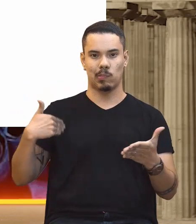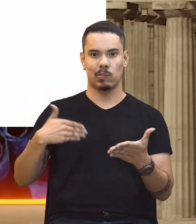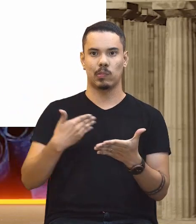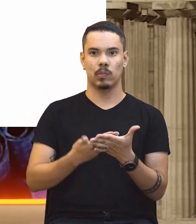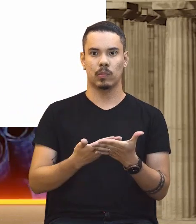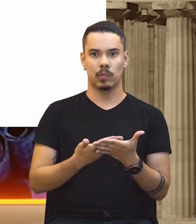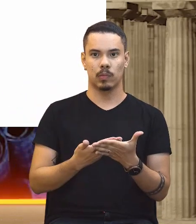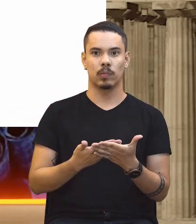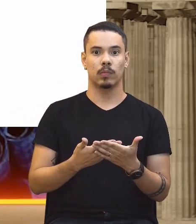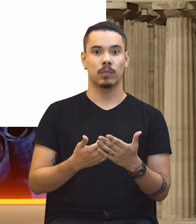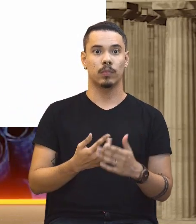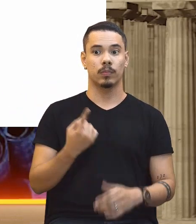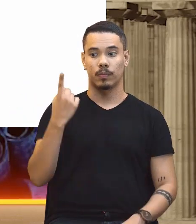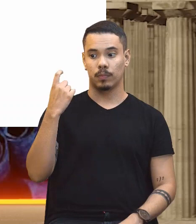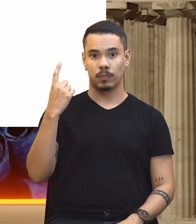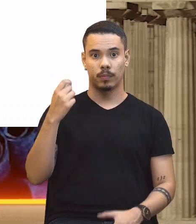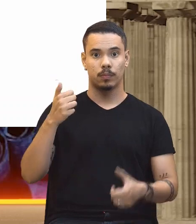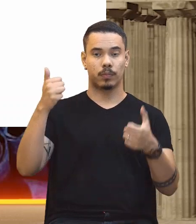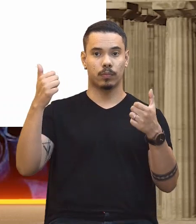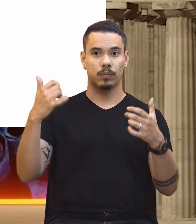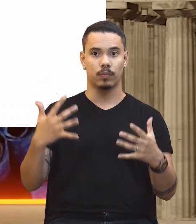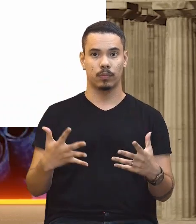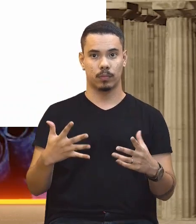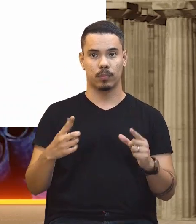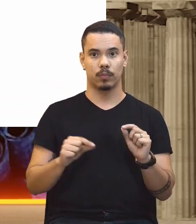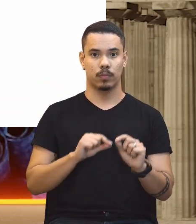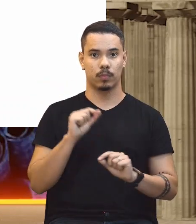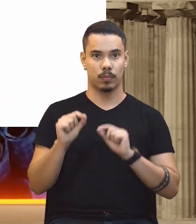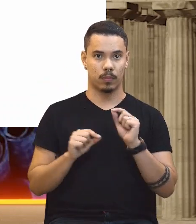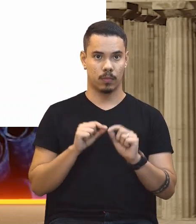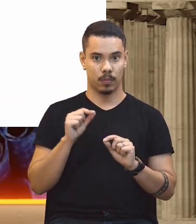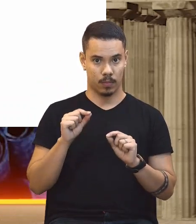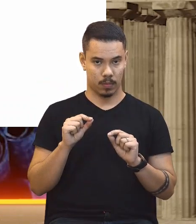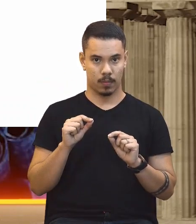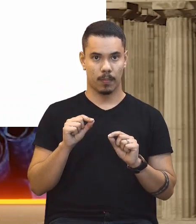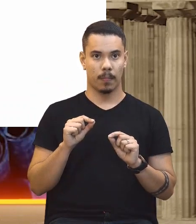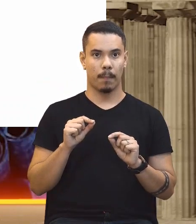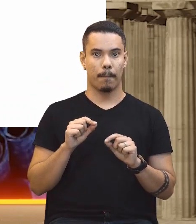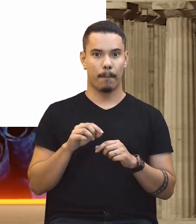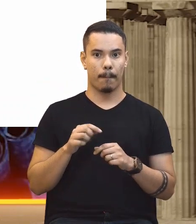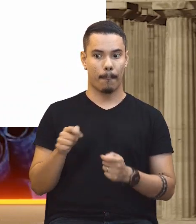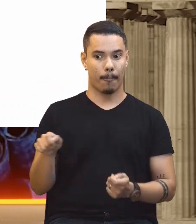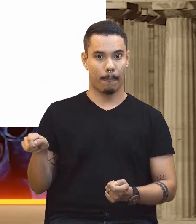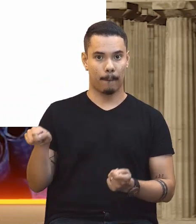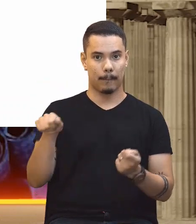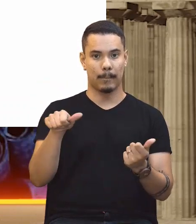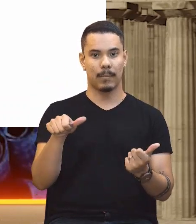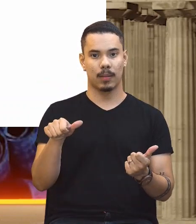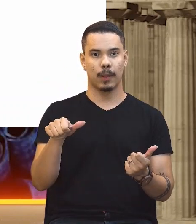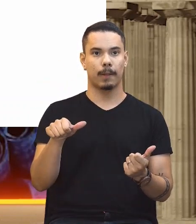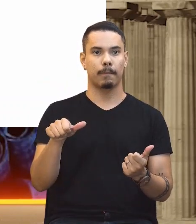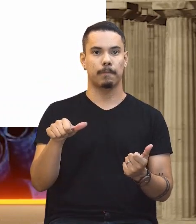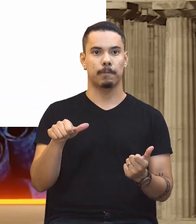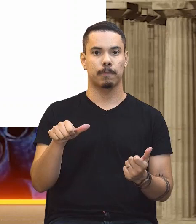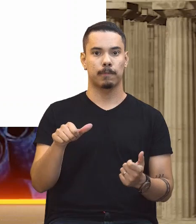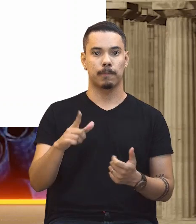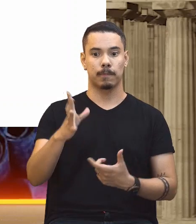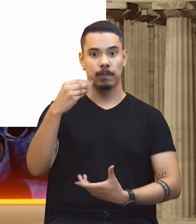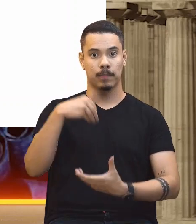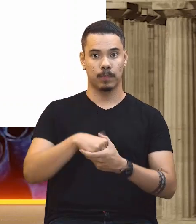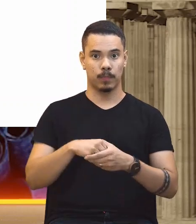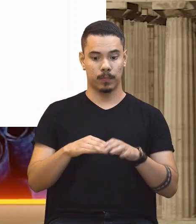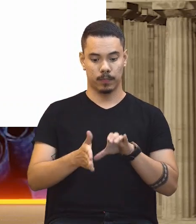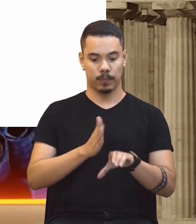Uma que vai dizer que, olha só, mais ou menos já vou dar a dica. Aquele que sai da caverna